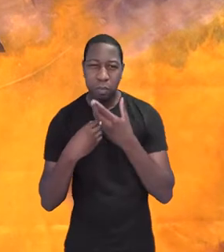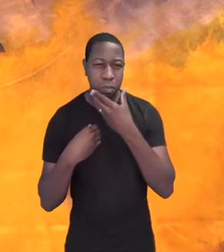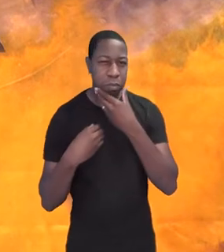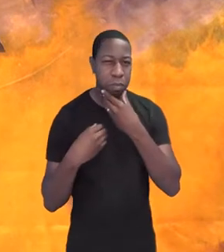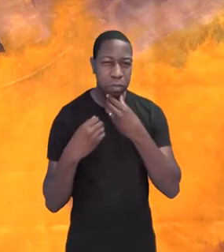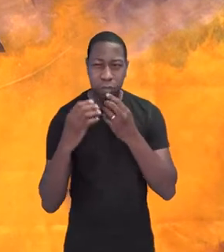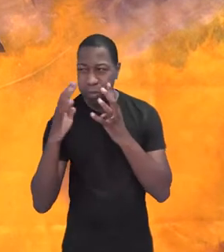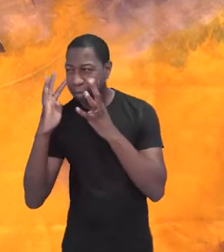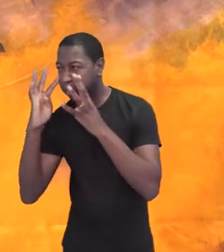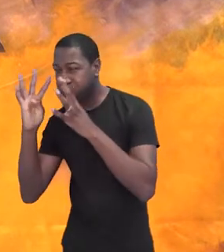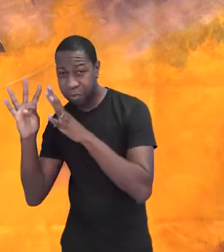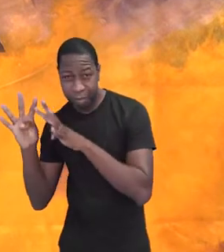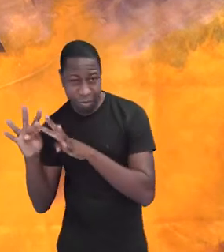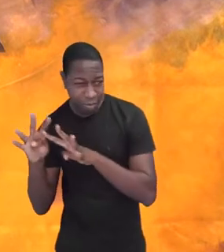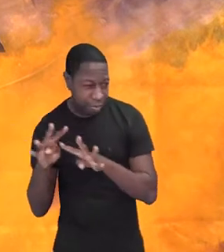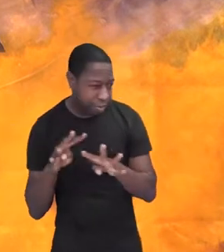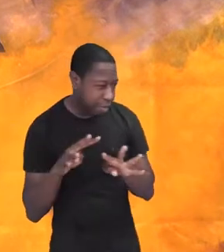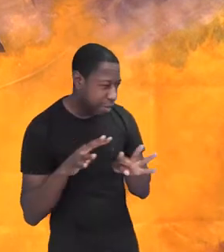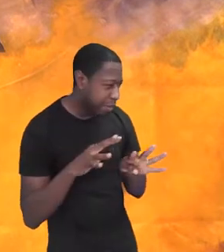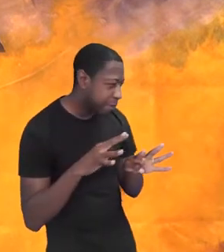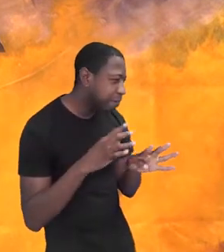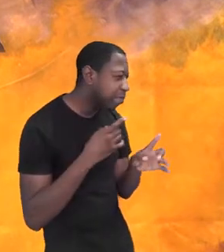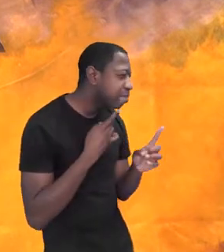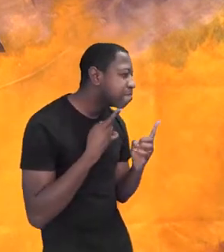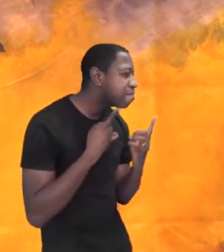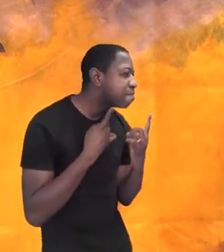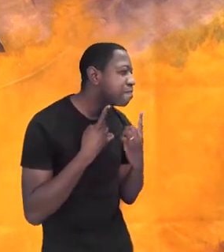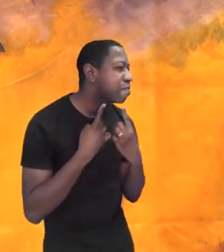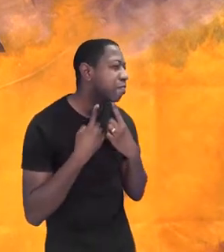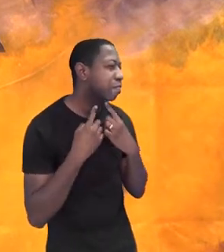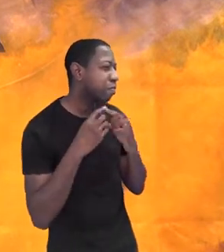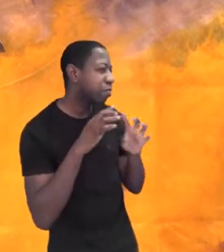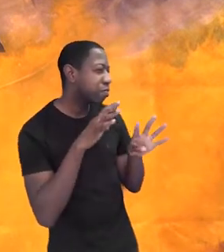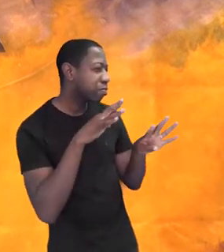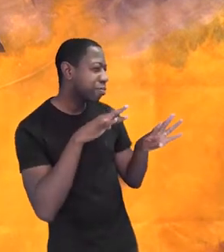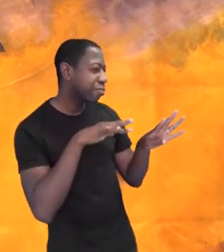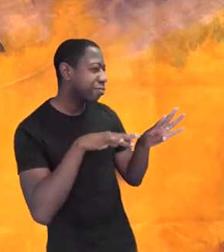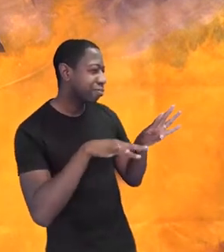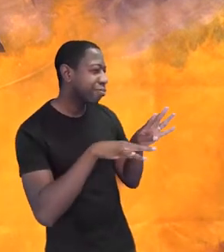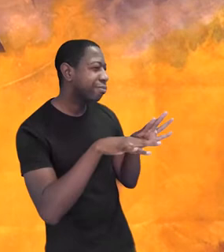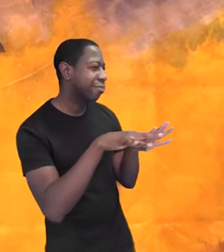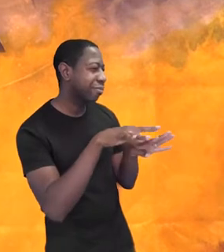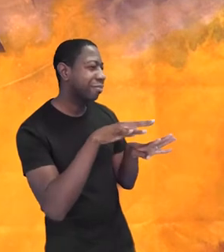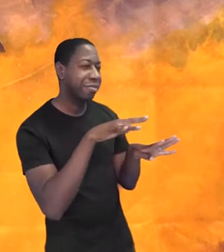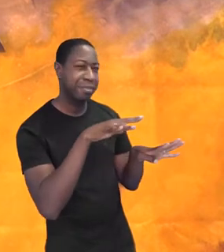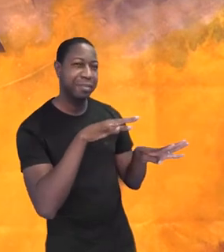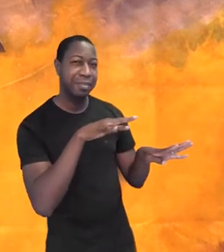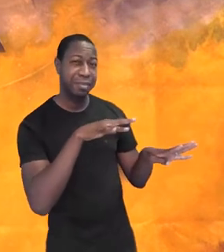todos os homens encaravam sem respeito, desejando